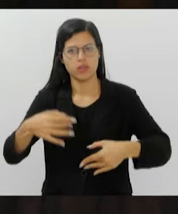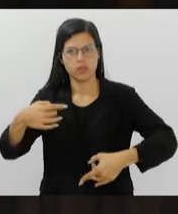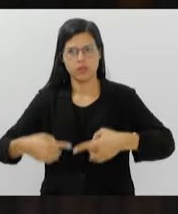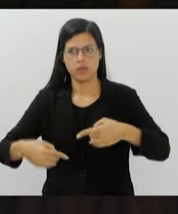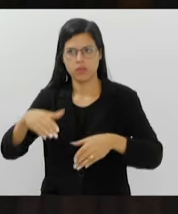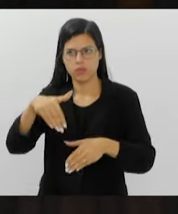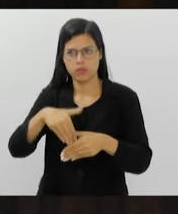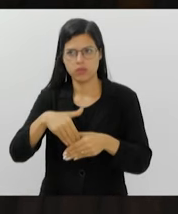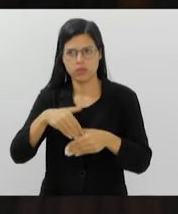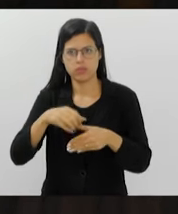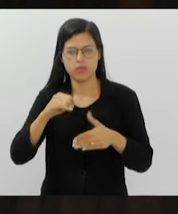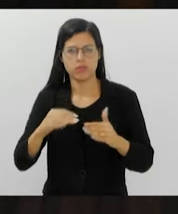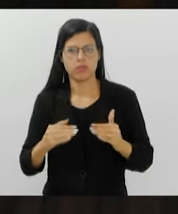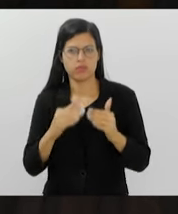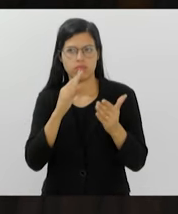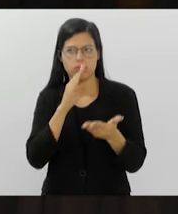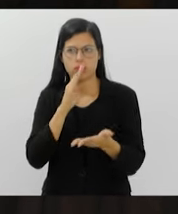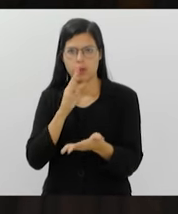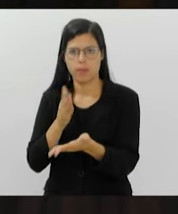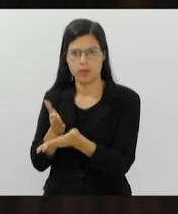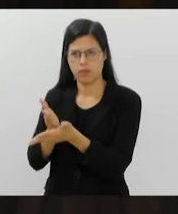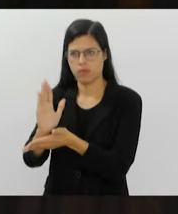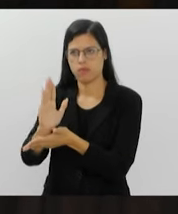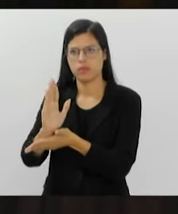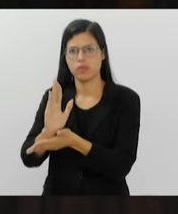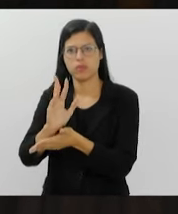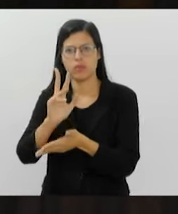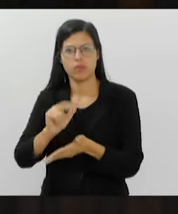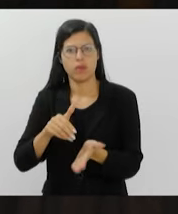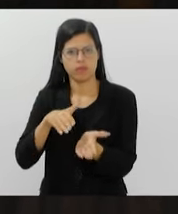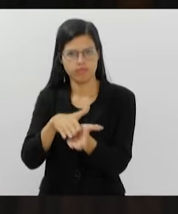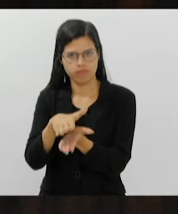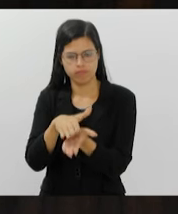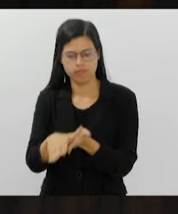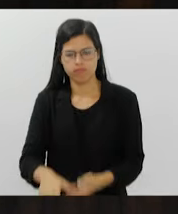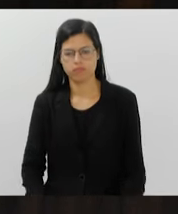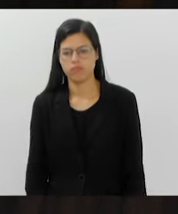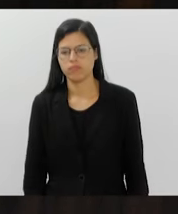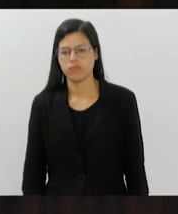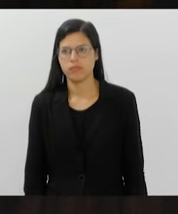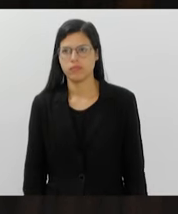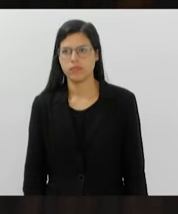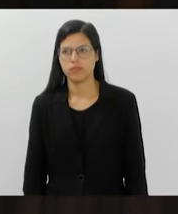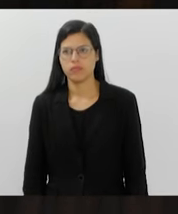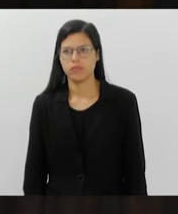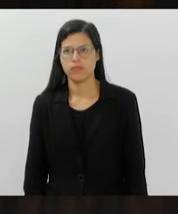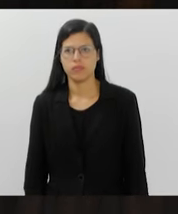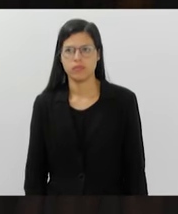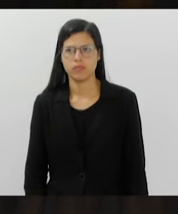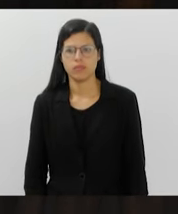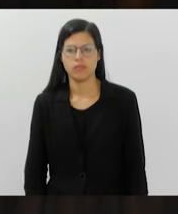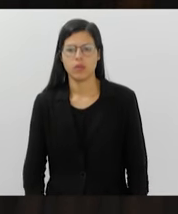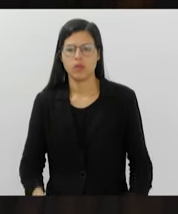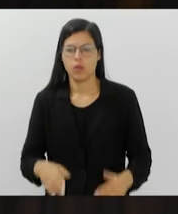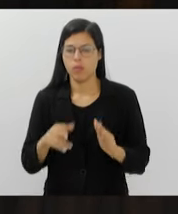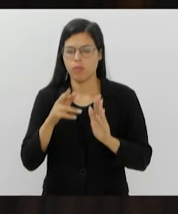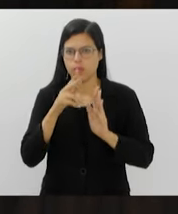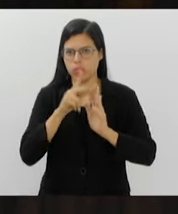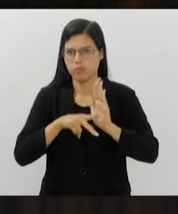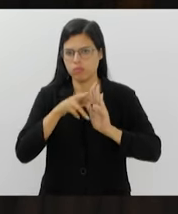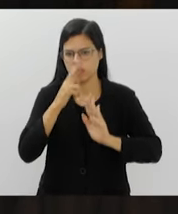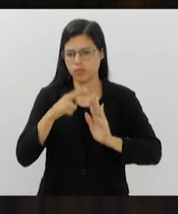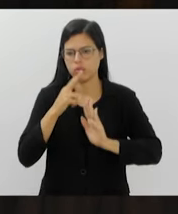votação, senhores que aprovam, permaneçam como estão. Aprovado, vai a publicação. Promulgação. Projeto de resolução